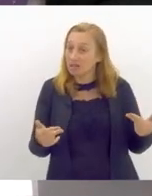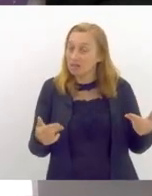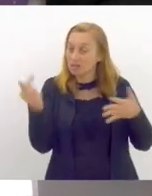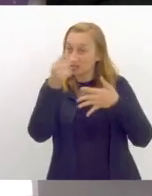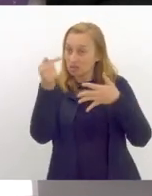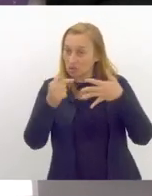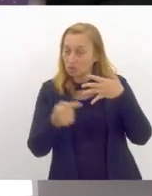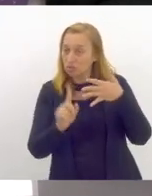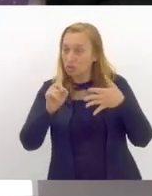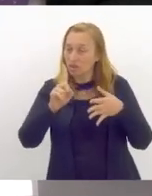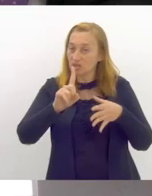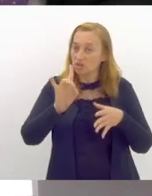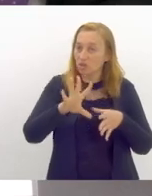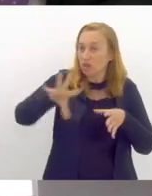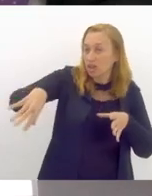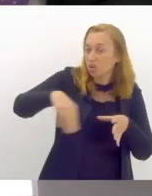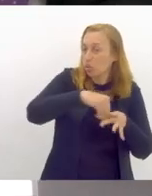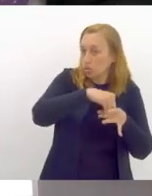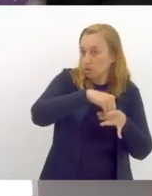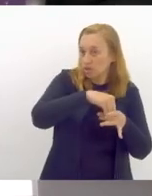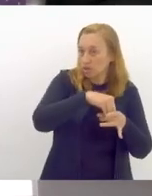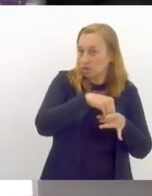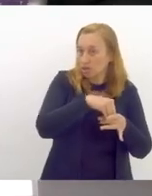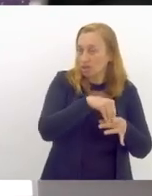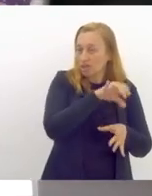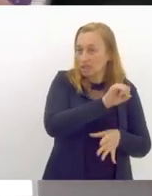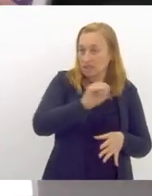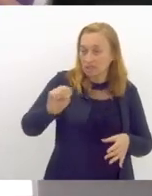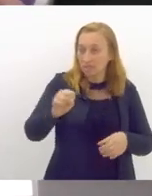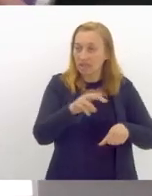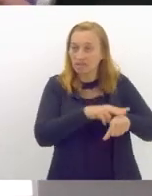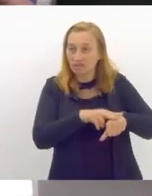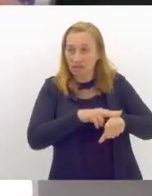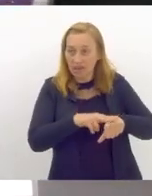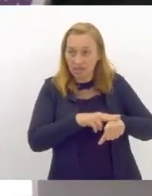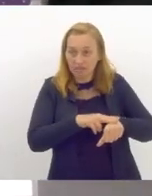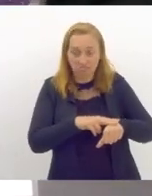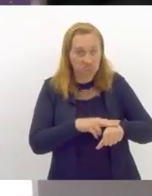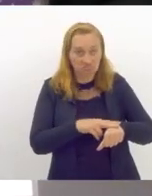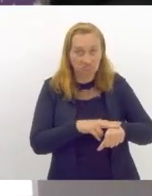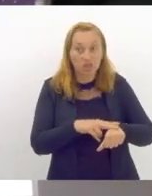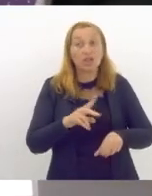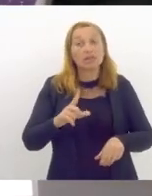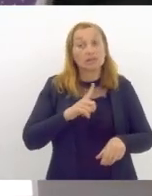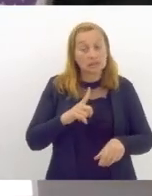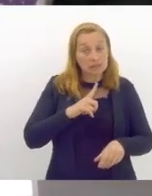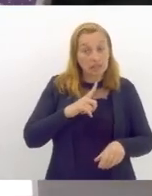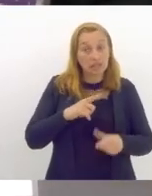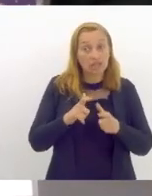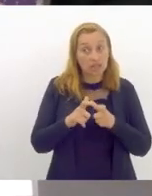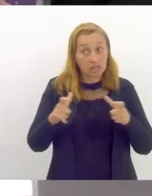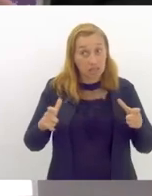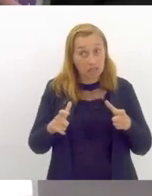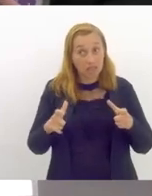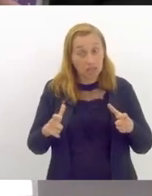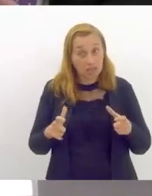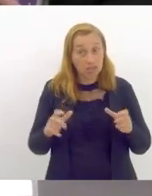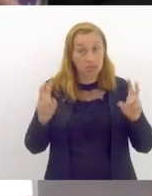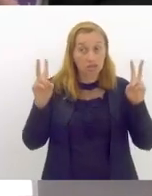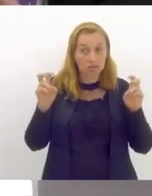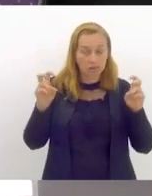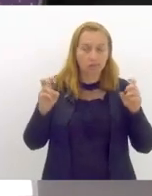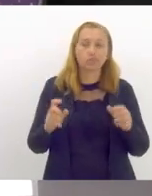não é incluir no índice do ICMS Verde tem uma equação grande que leve em consideração